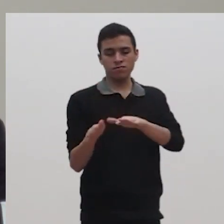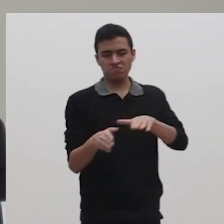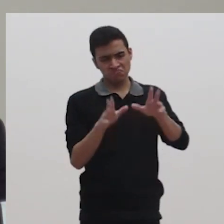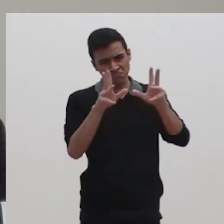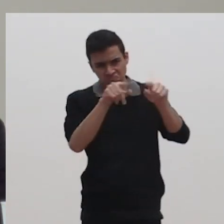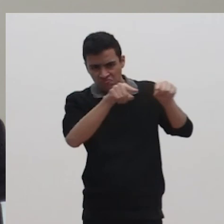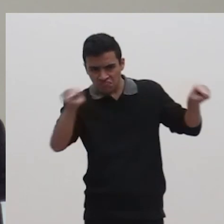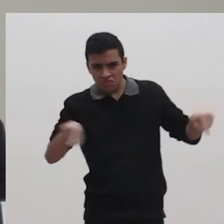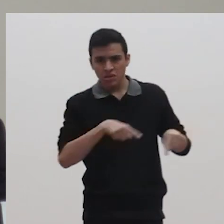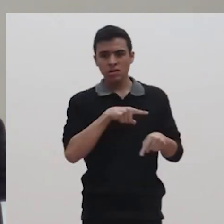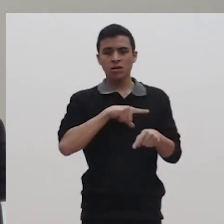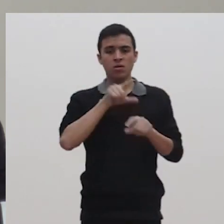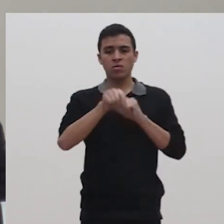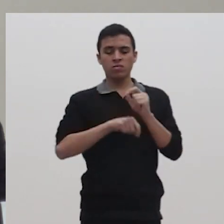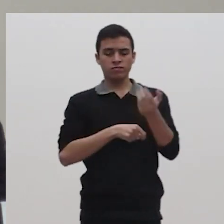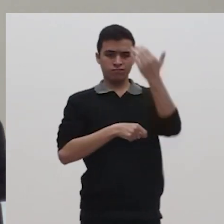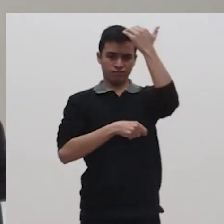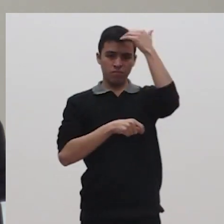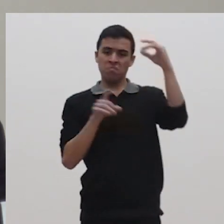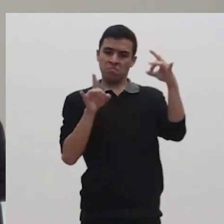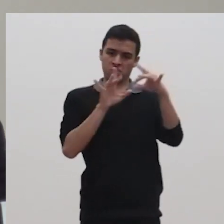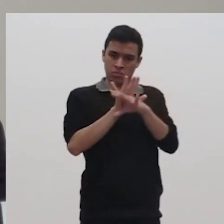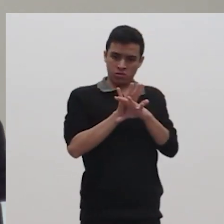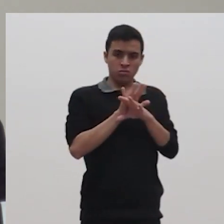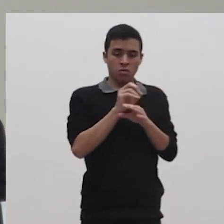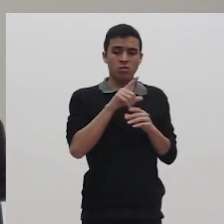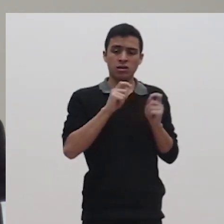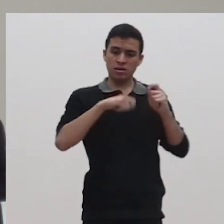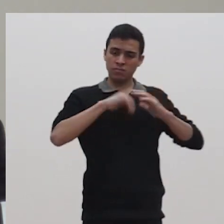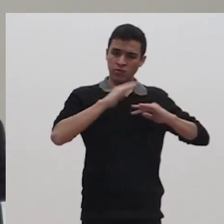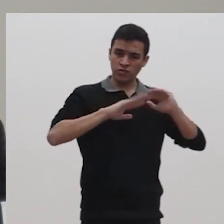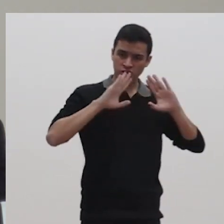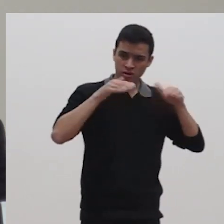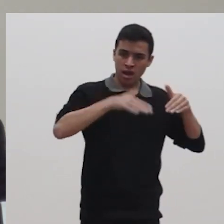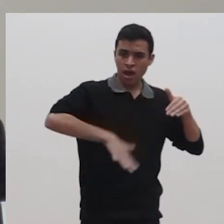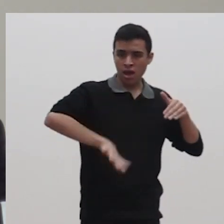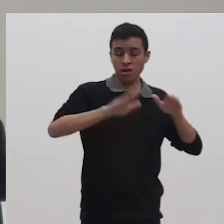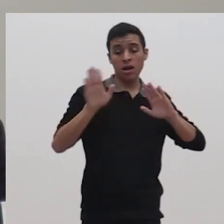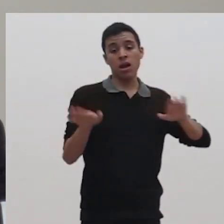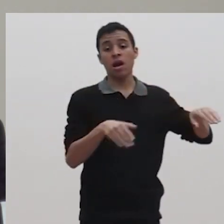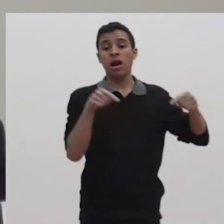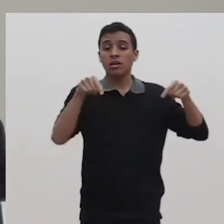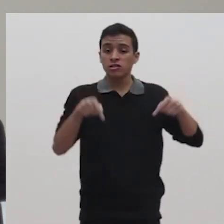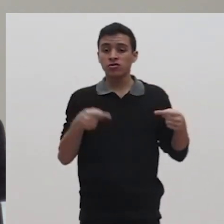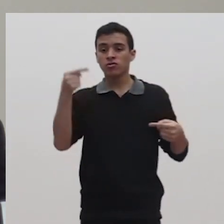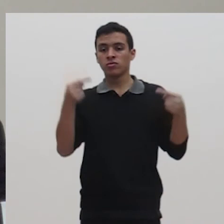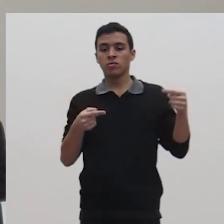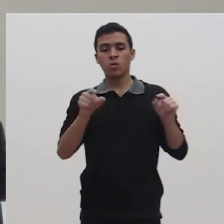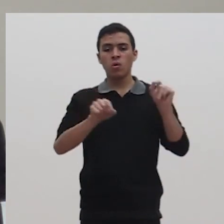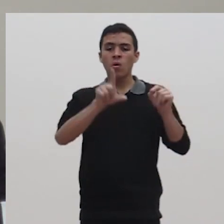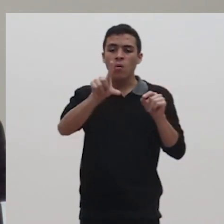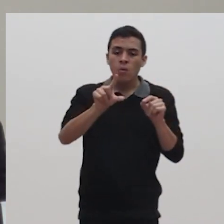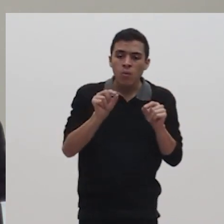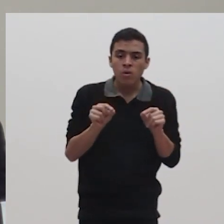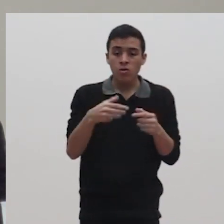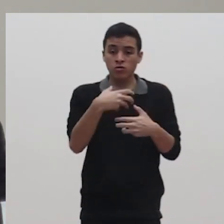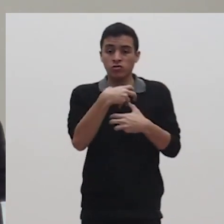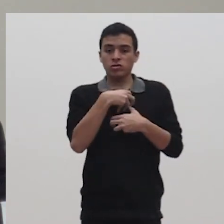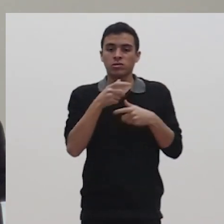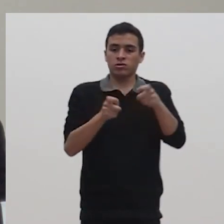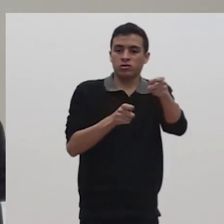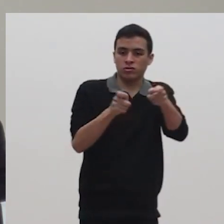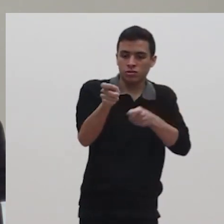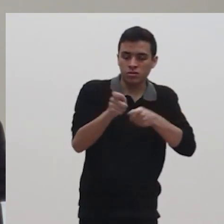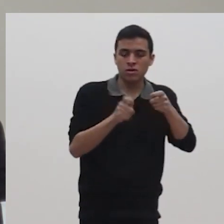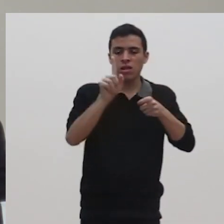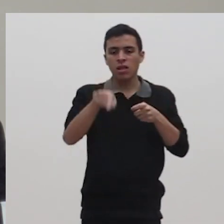aqui temos mérito na área que atuamos. O que está em discussão aqui é decidir o estilo de gestão,